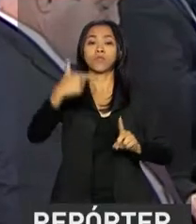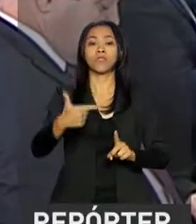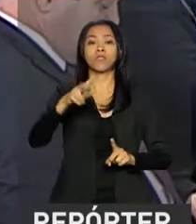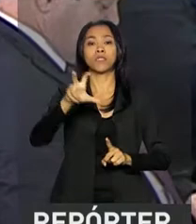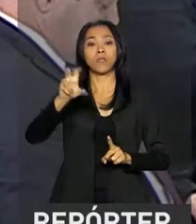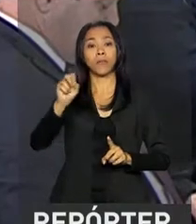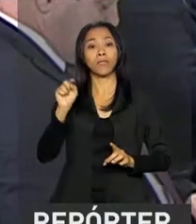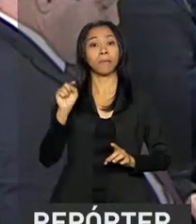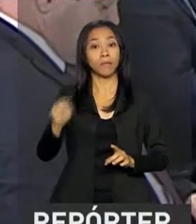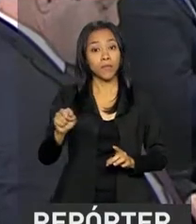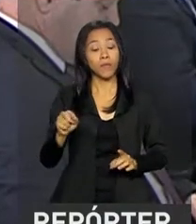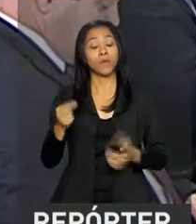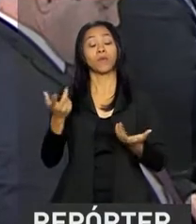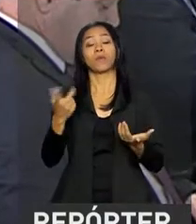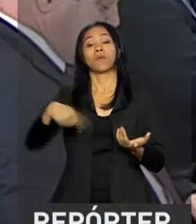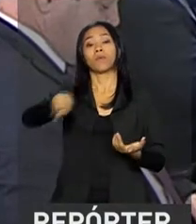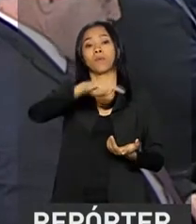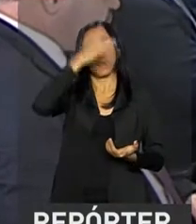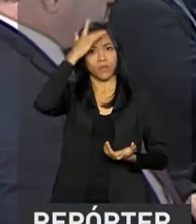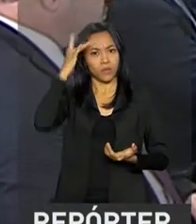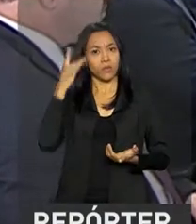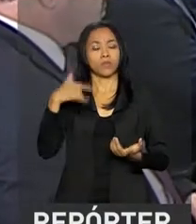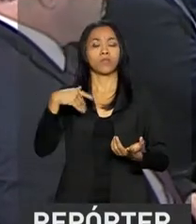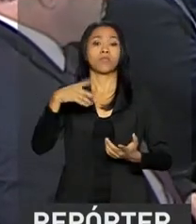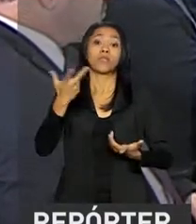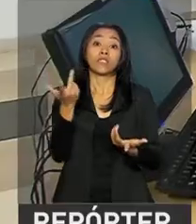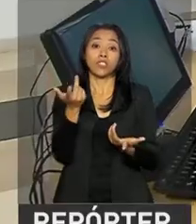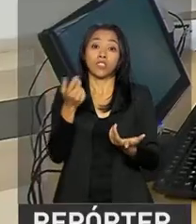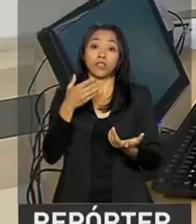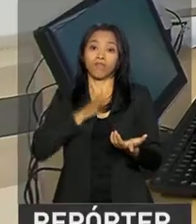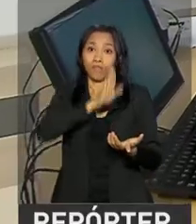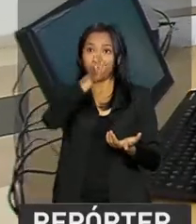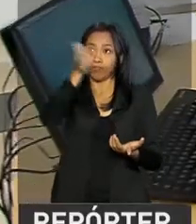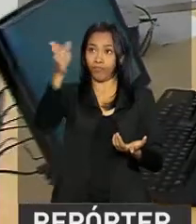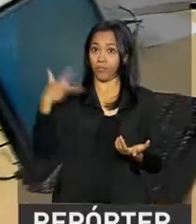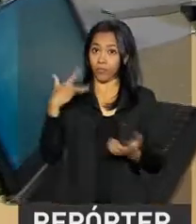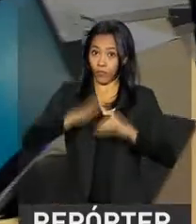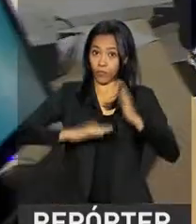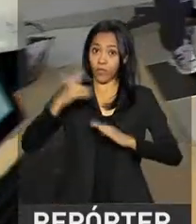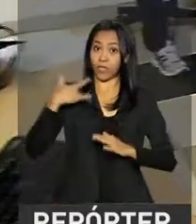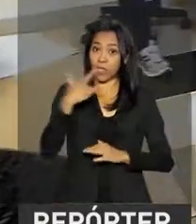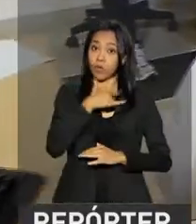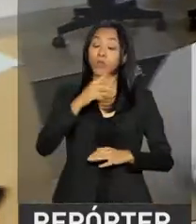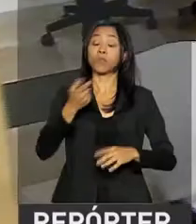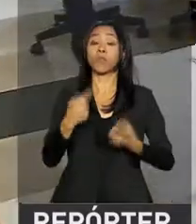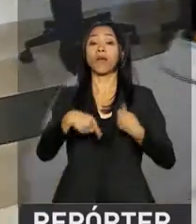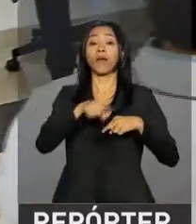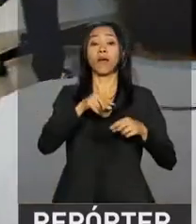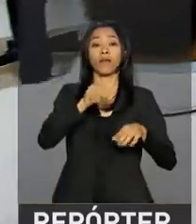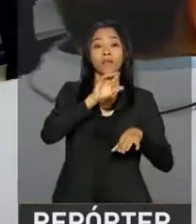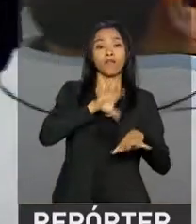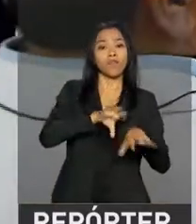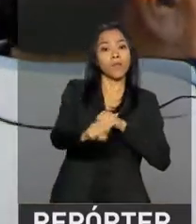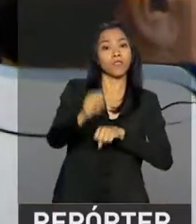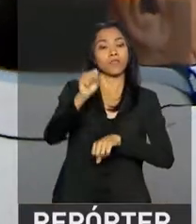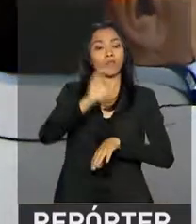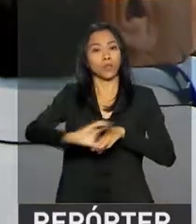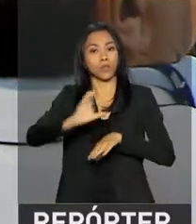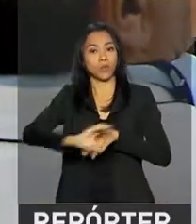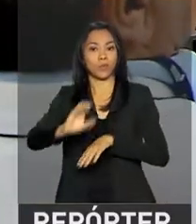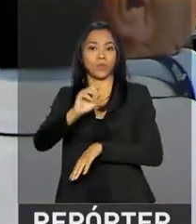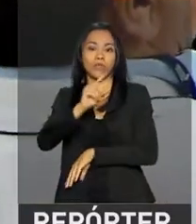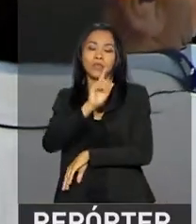mil agentes de saúde em técnicos de enfermagem. Os cursos terão duração de 2 anos e serão ministrados